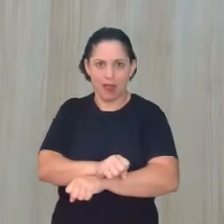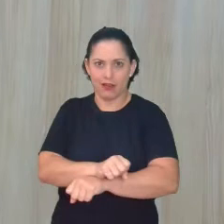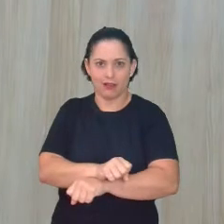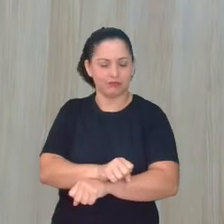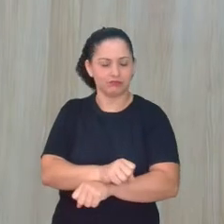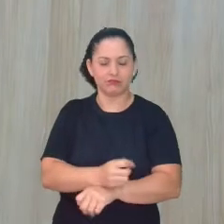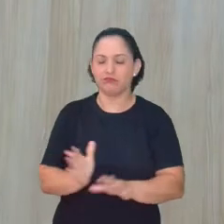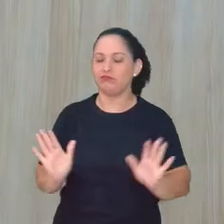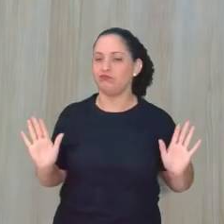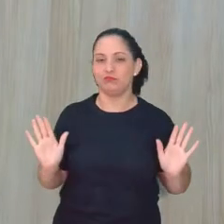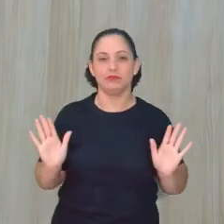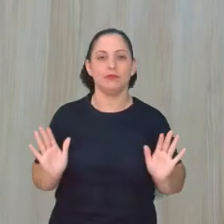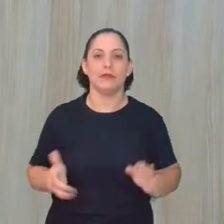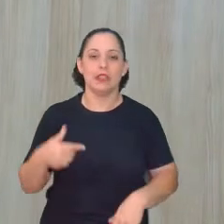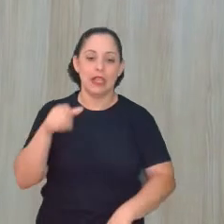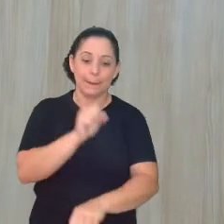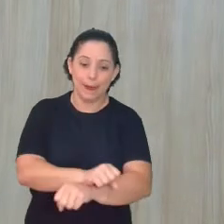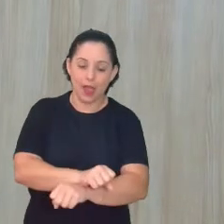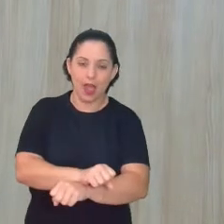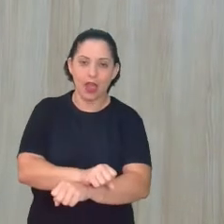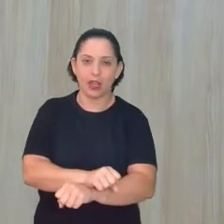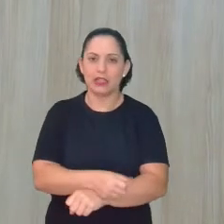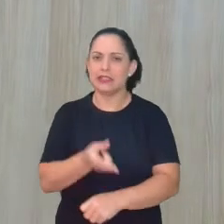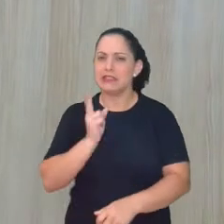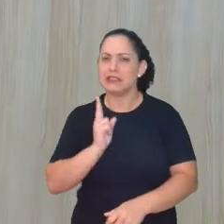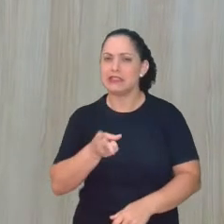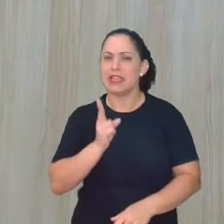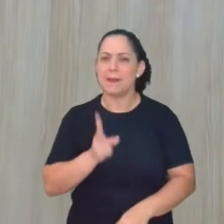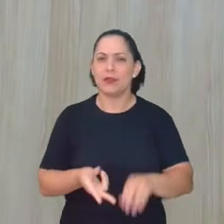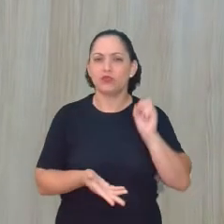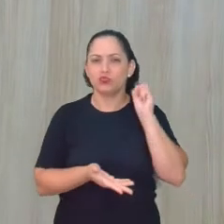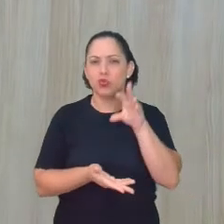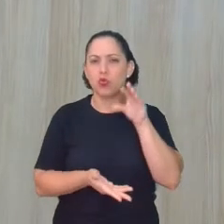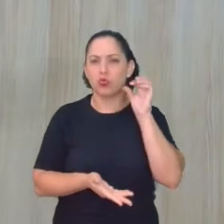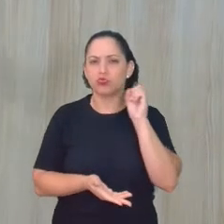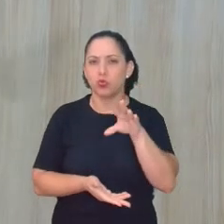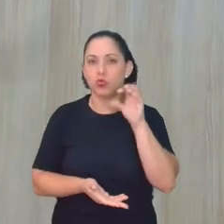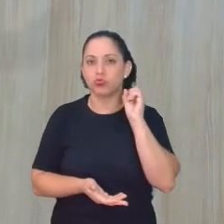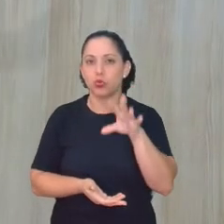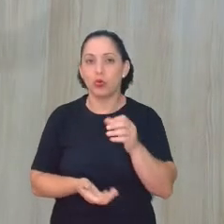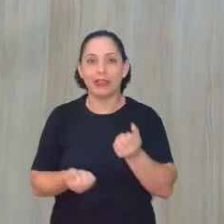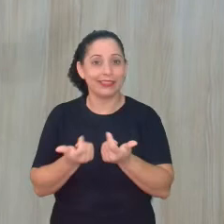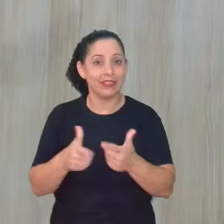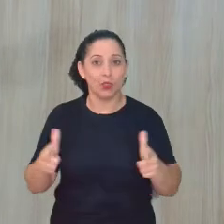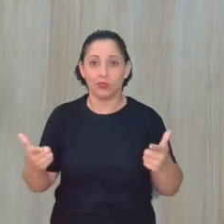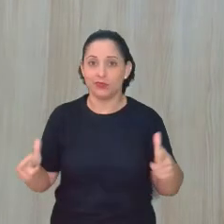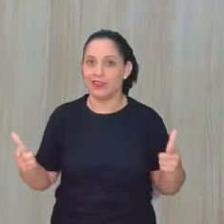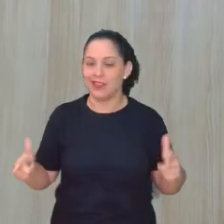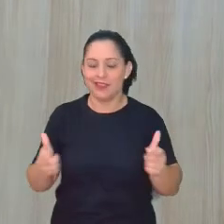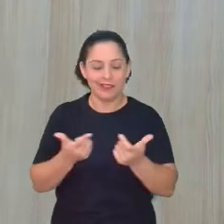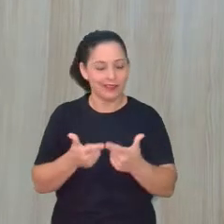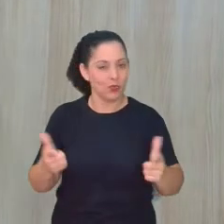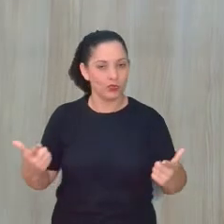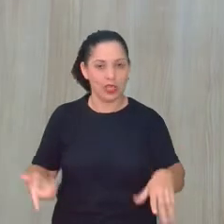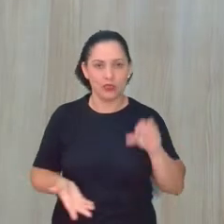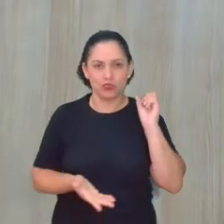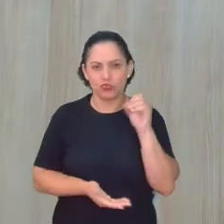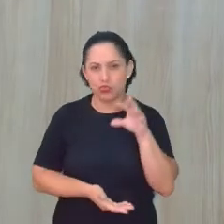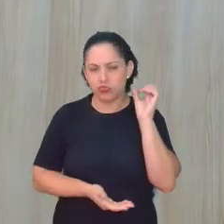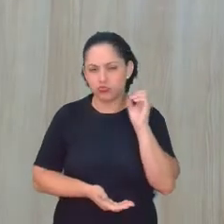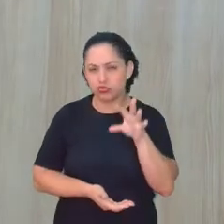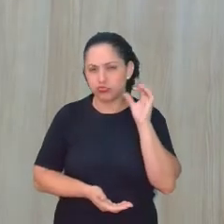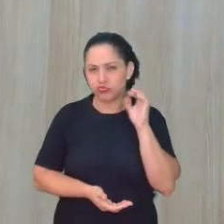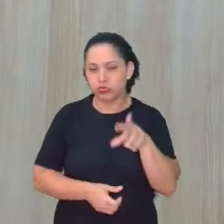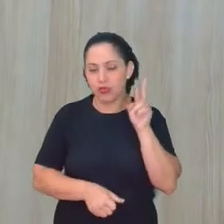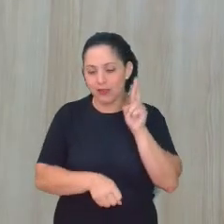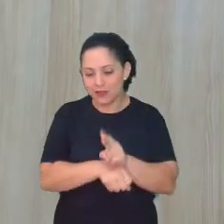né? E ele para de funcionar e fica sempre dizendo lá que tá sem Tá na combustível. reserva, tá na reserva lá. Tá na reserva da reserva.